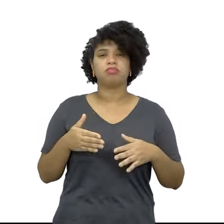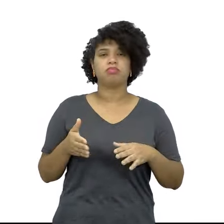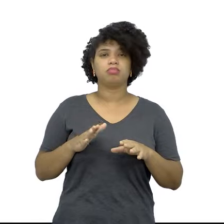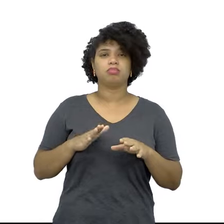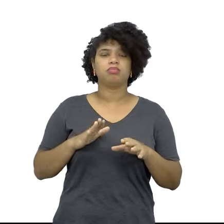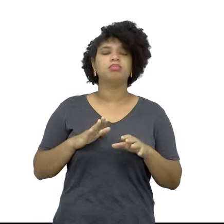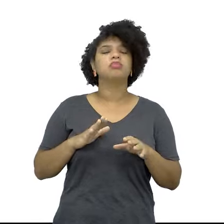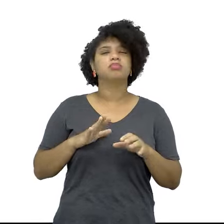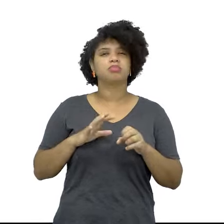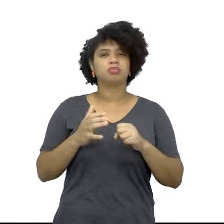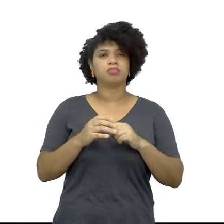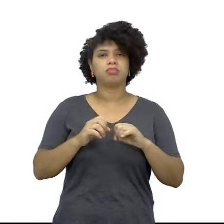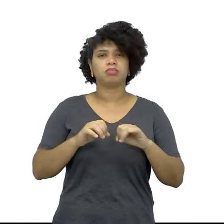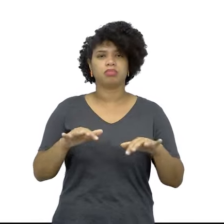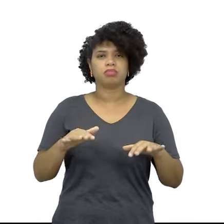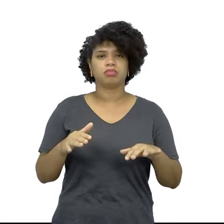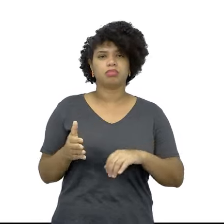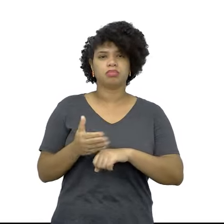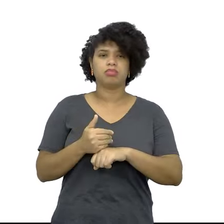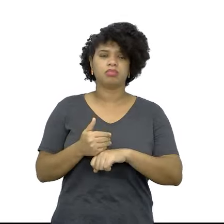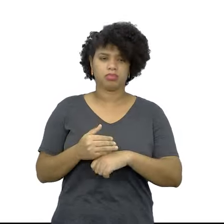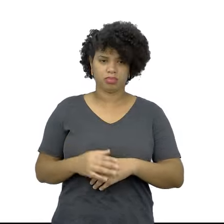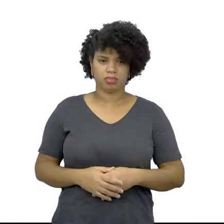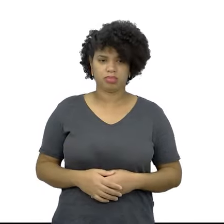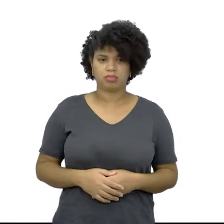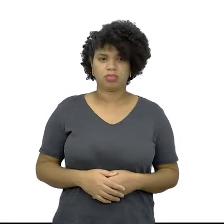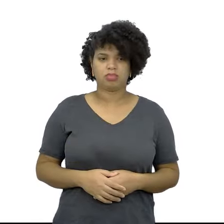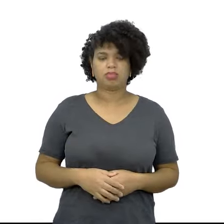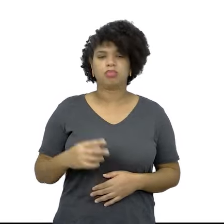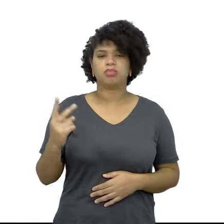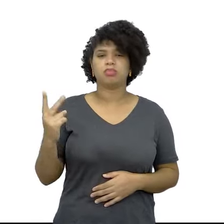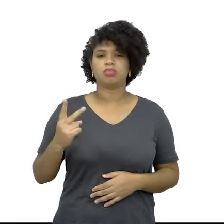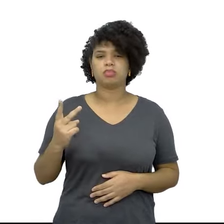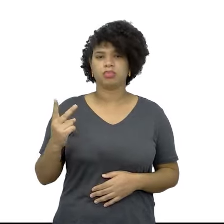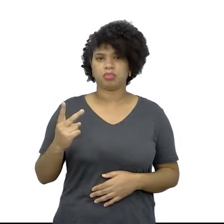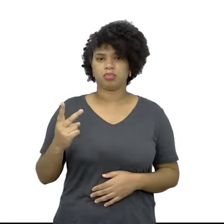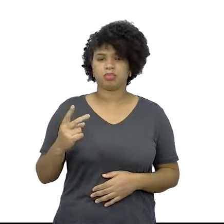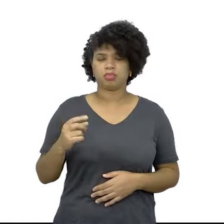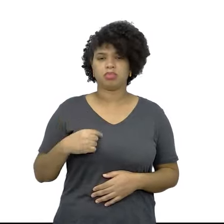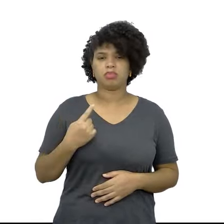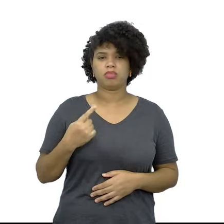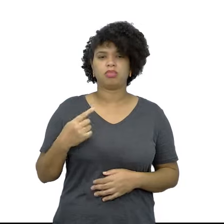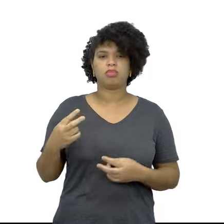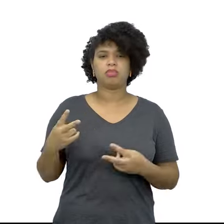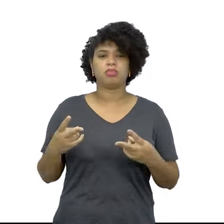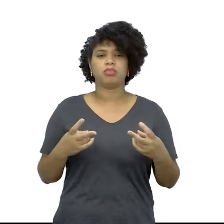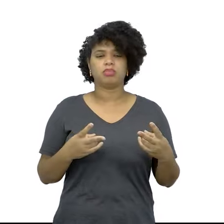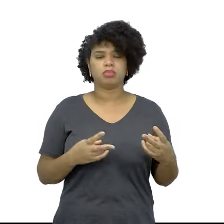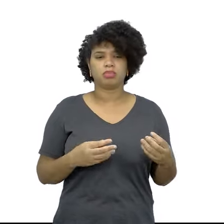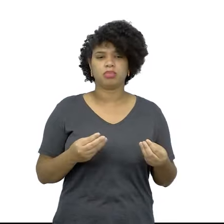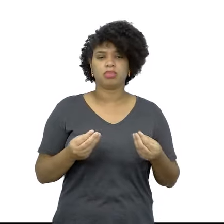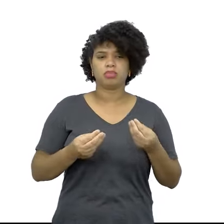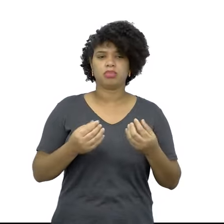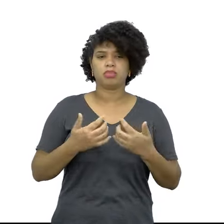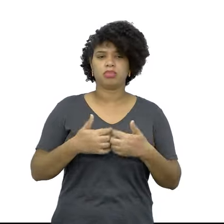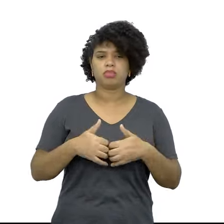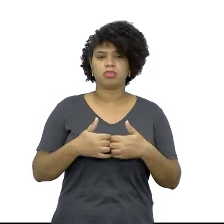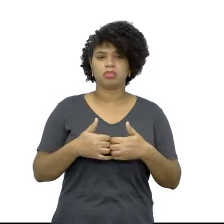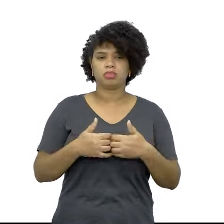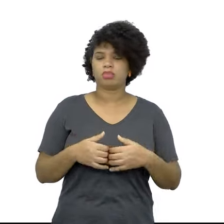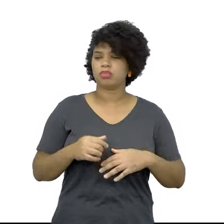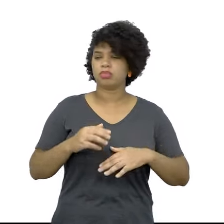isso precisa ser considerado, né? Bom, num segundo momento, né, nós precisamos olhar para a matriz, pensando